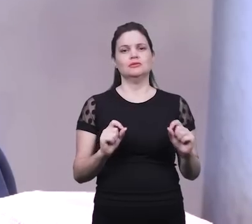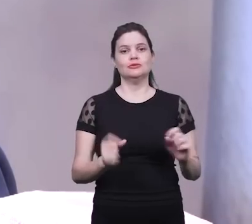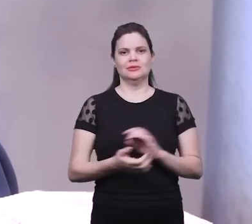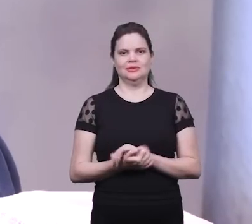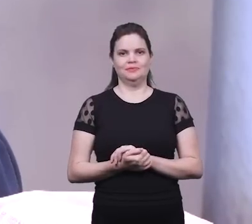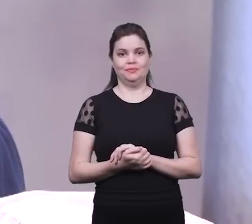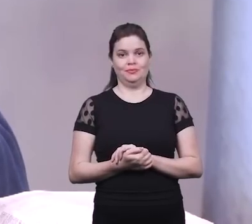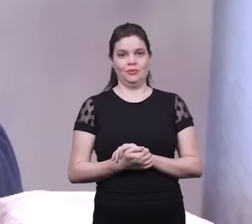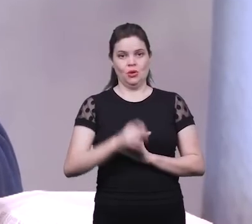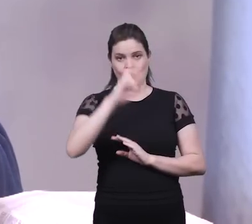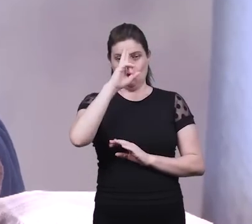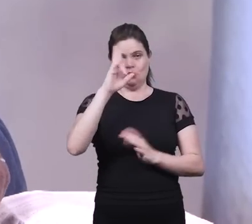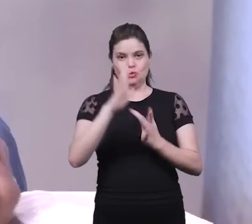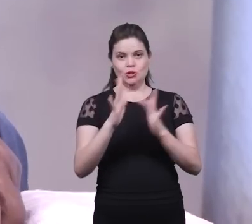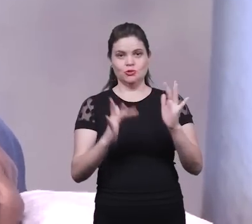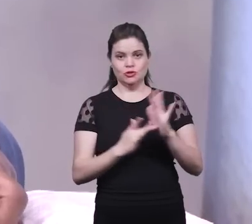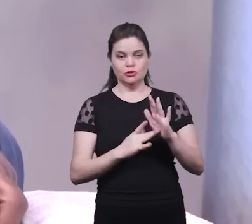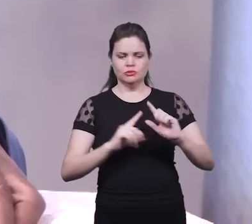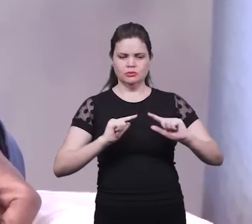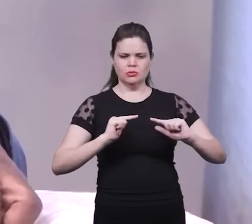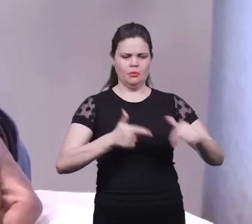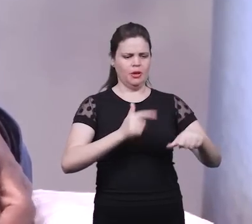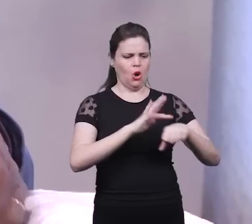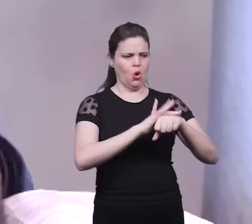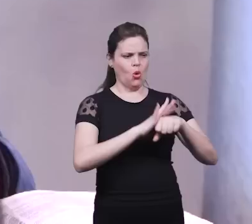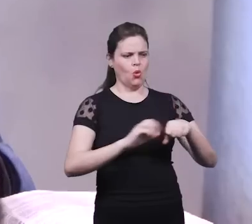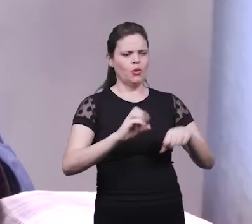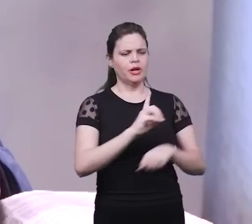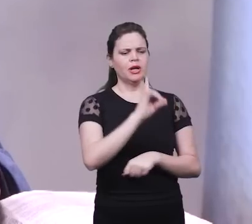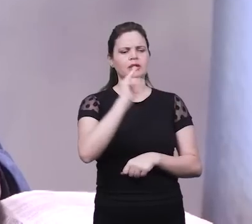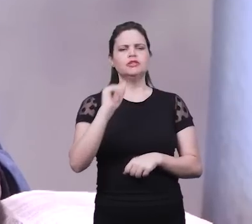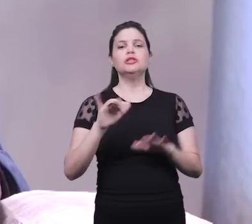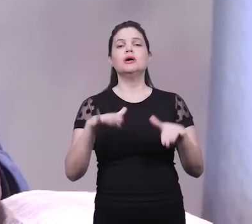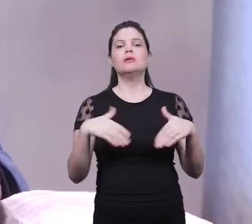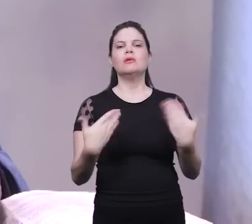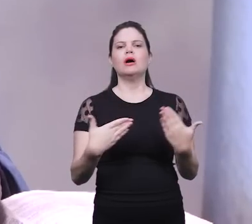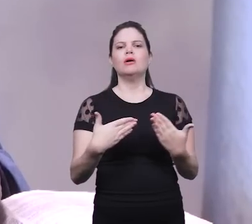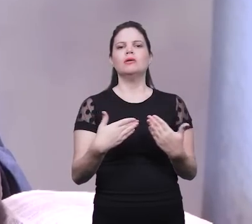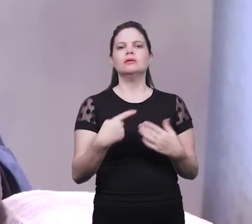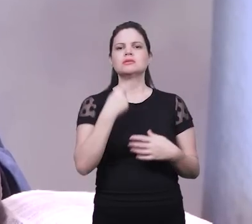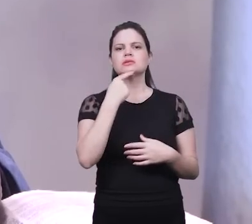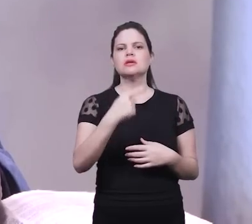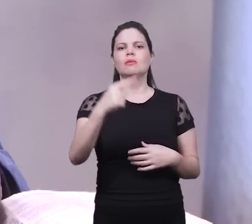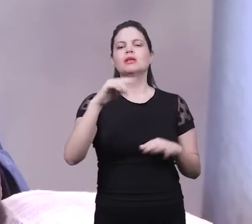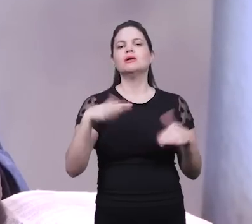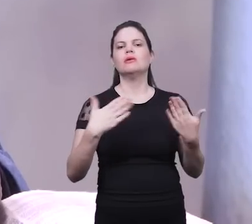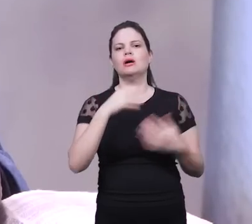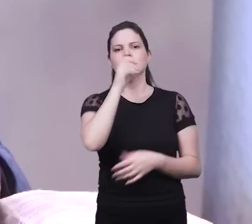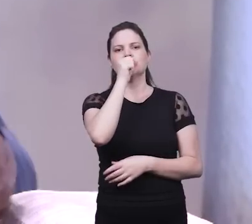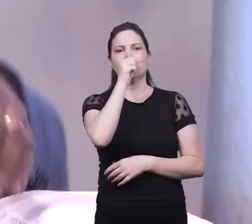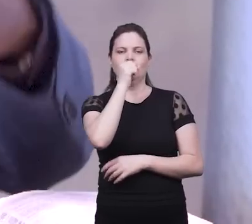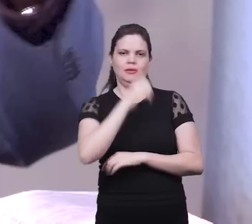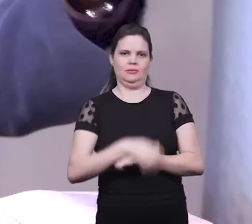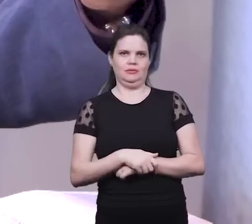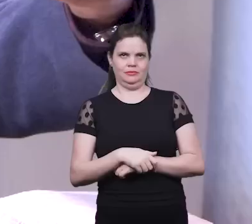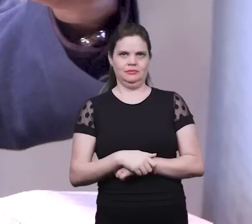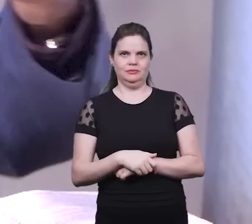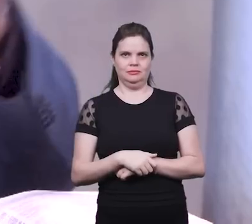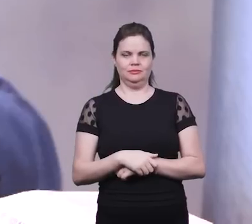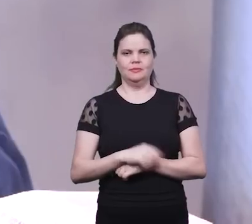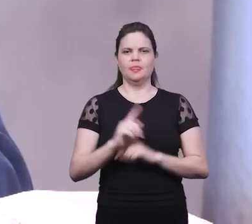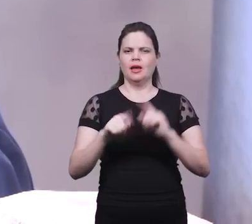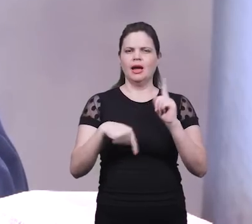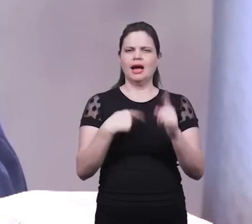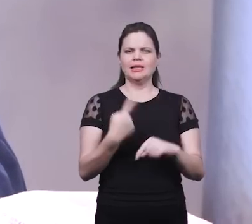sábado. E o texto bíblico fala o seguinte, ó, sabe o que diz o texto bíblico? Olha só o que o texto bíblico diz aqui, ó, em João 5,18, mas já mais à frente,